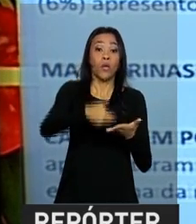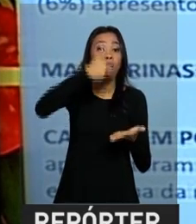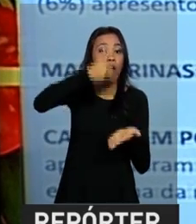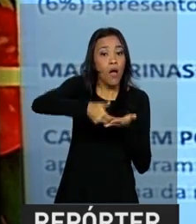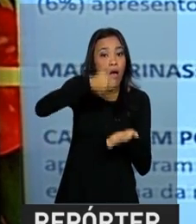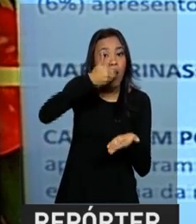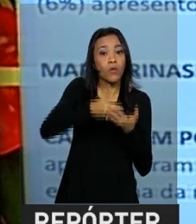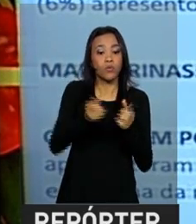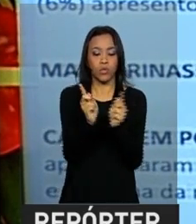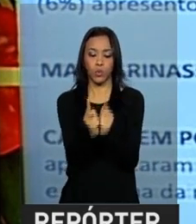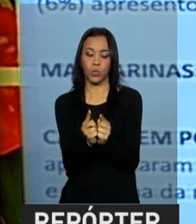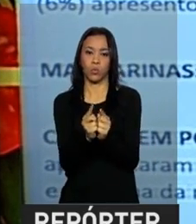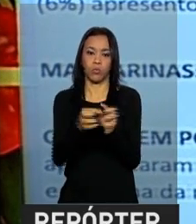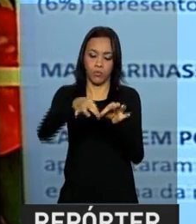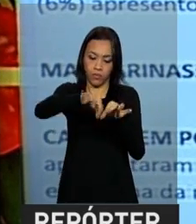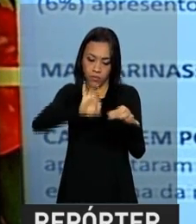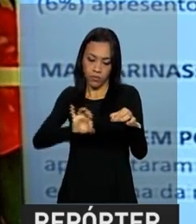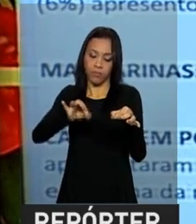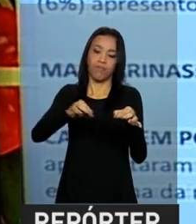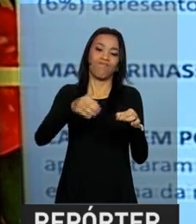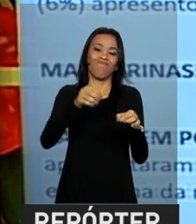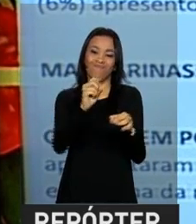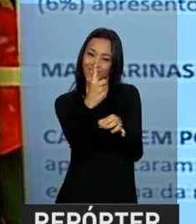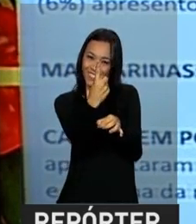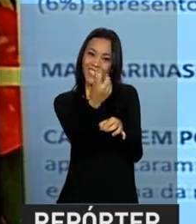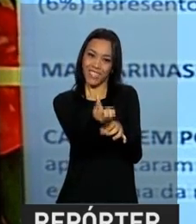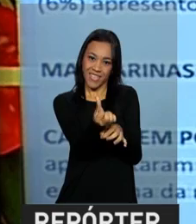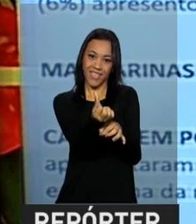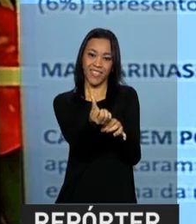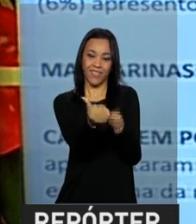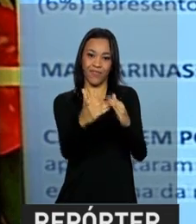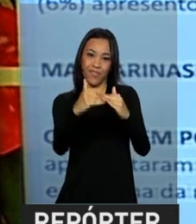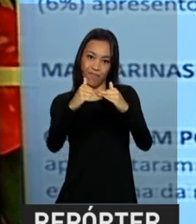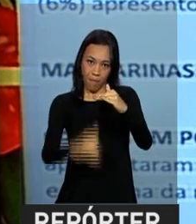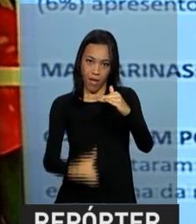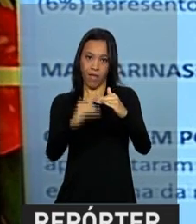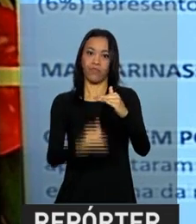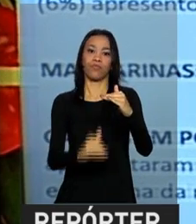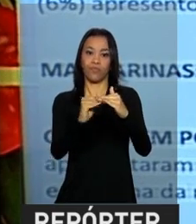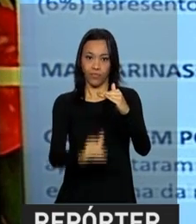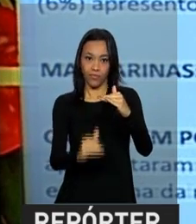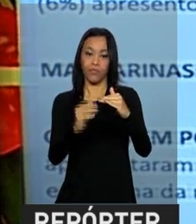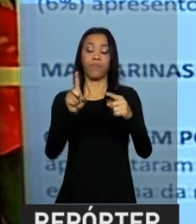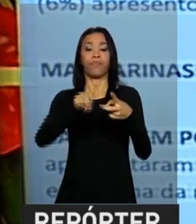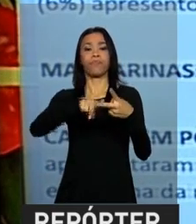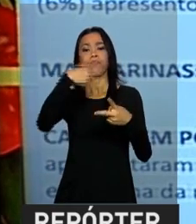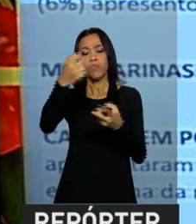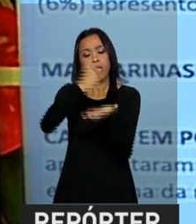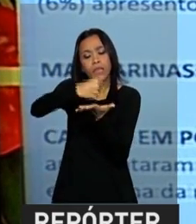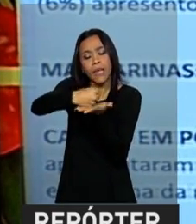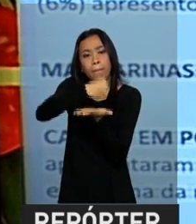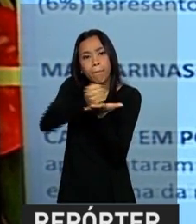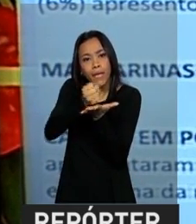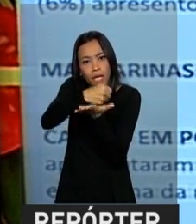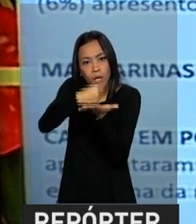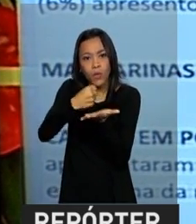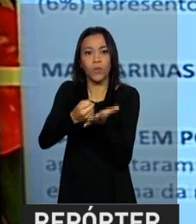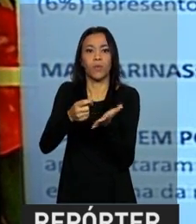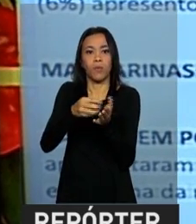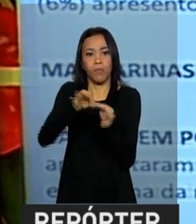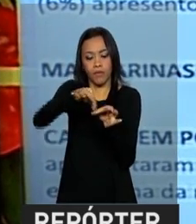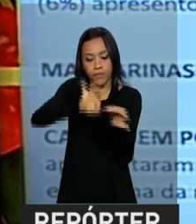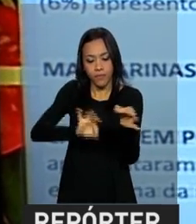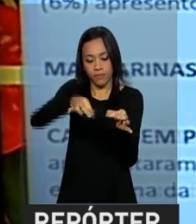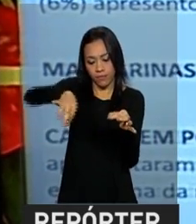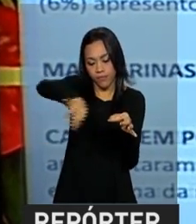em cubo 16 apresentaram valores inferiores a meta os temperos em pasta 21 tinham